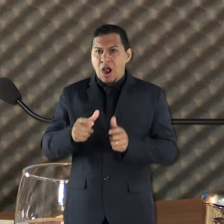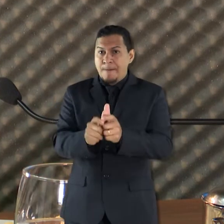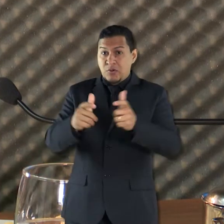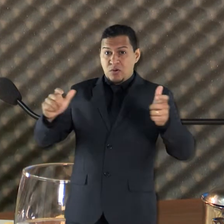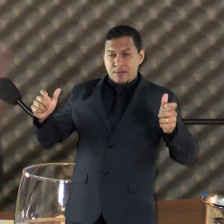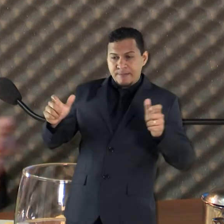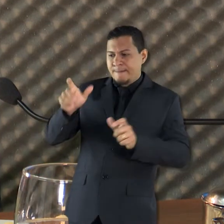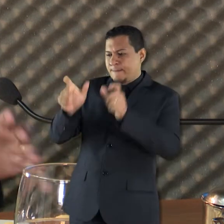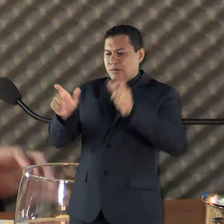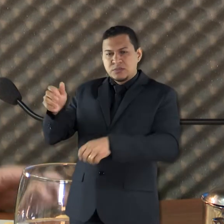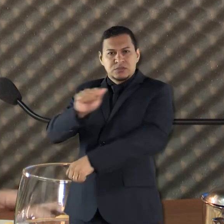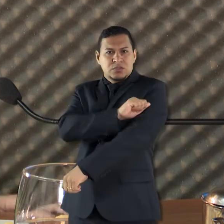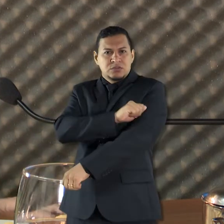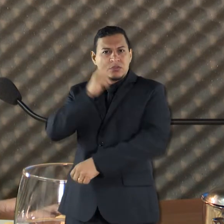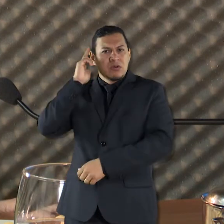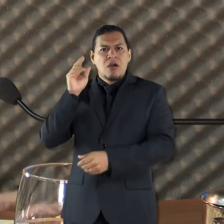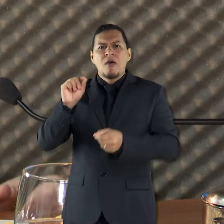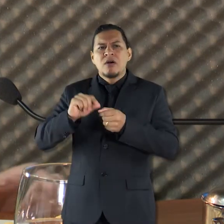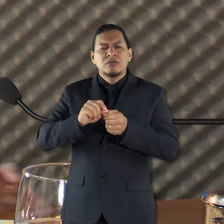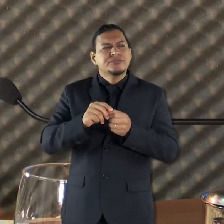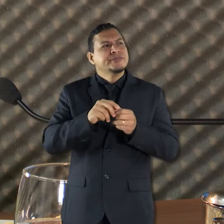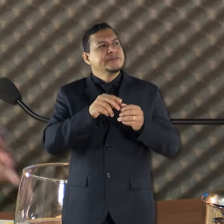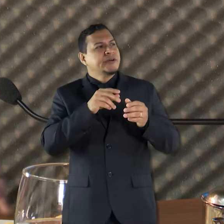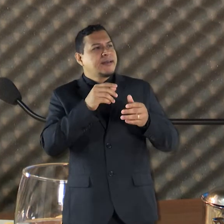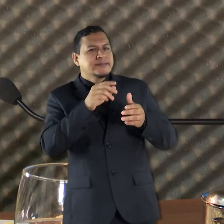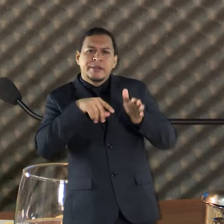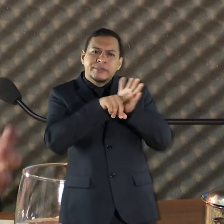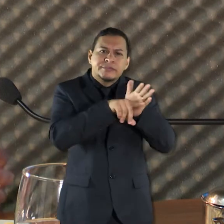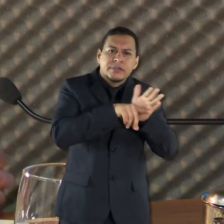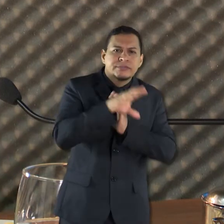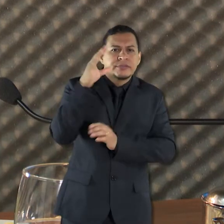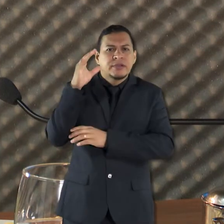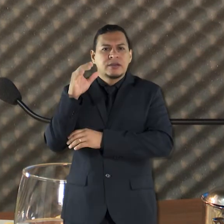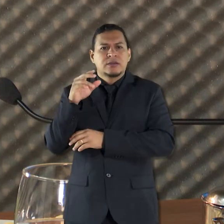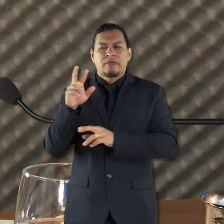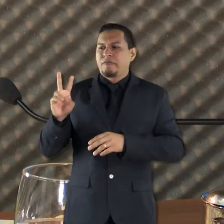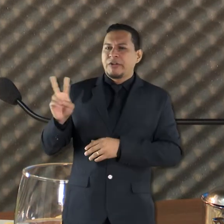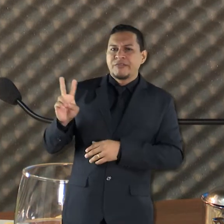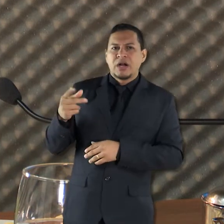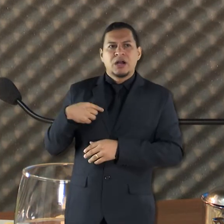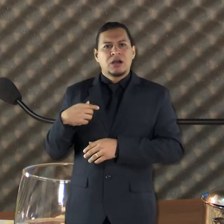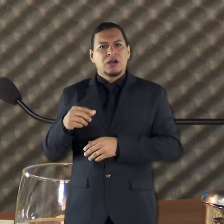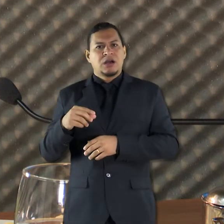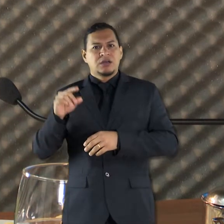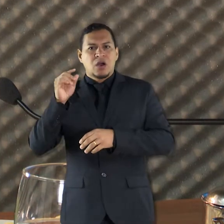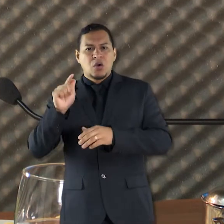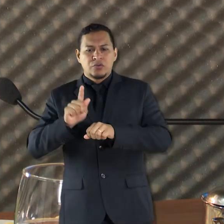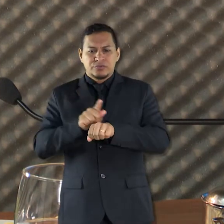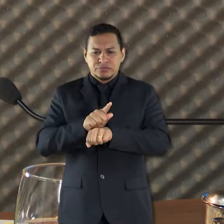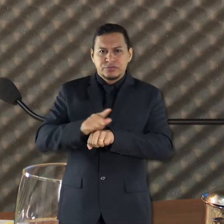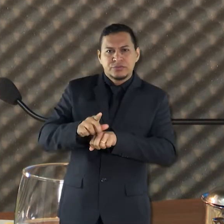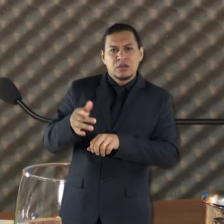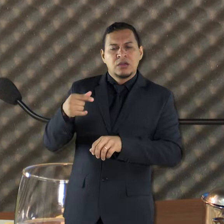turma, do pessoal que se inscreveu, que estava concorrendo, foi estudar a Venezuela, o país de língua hispânica. Eu pensei, eu vou ou para o Suriname ou para a